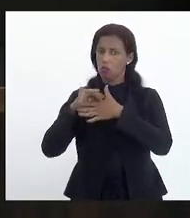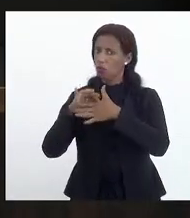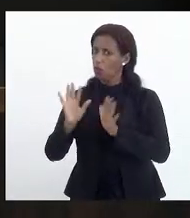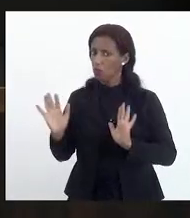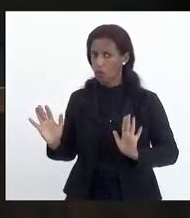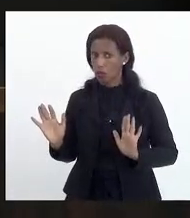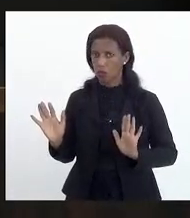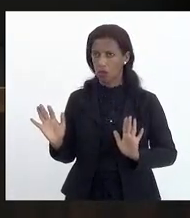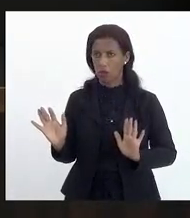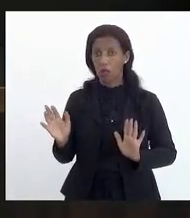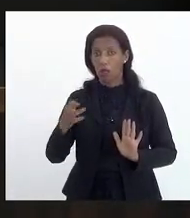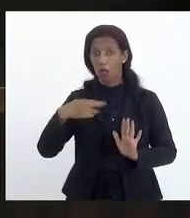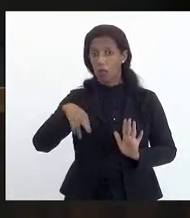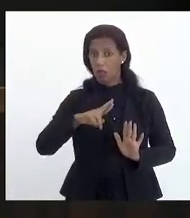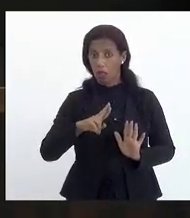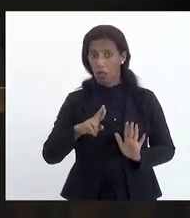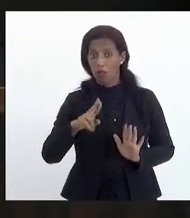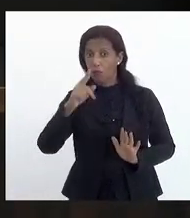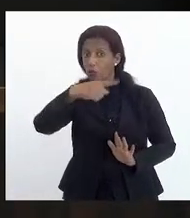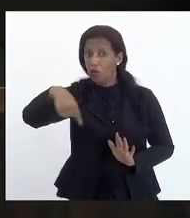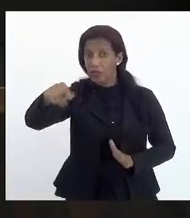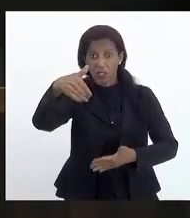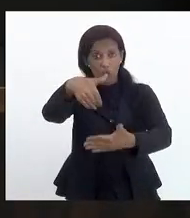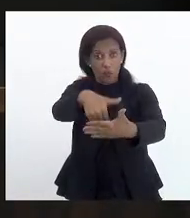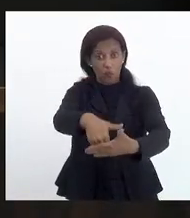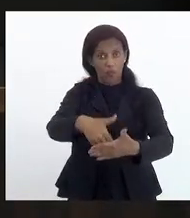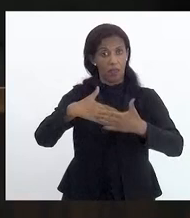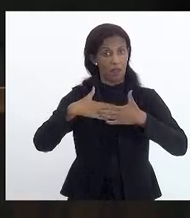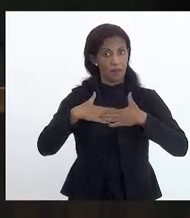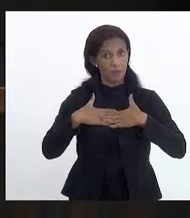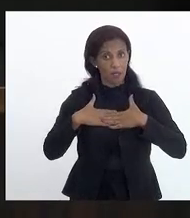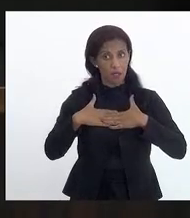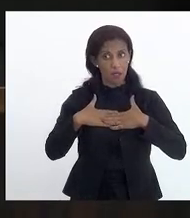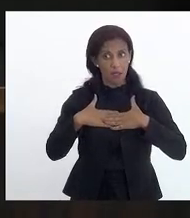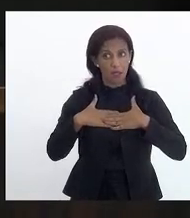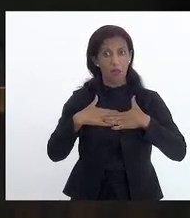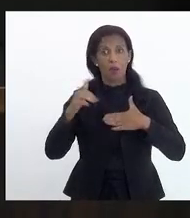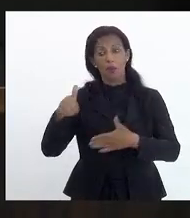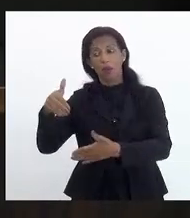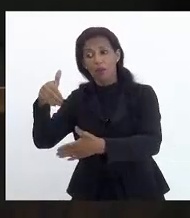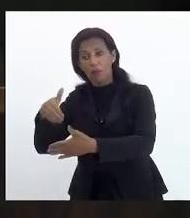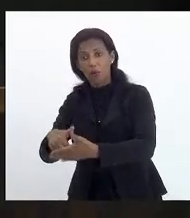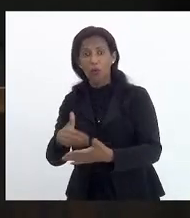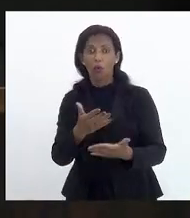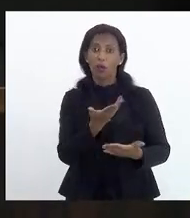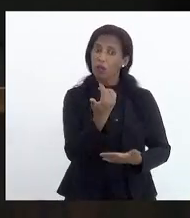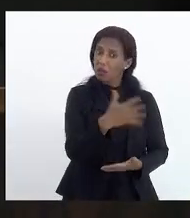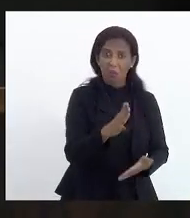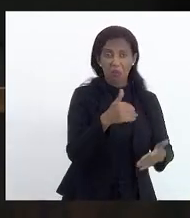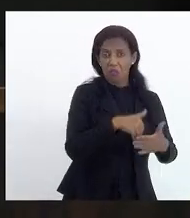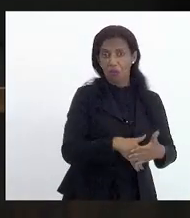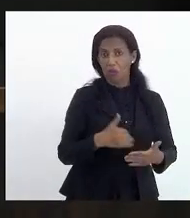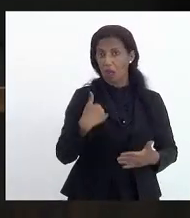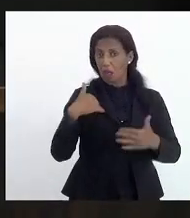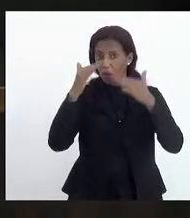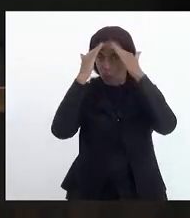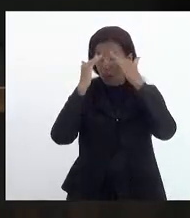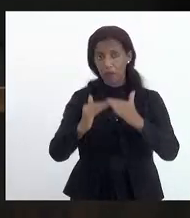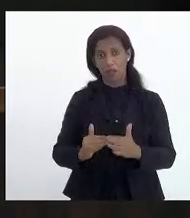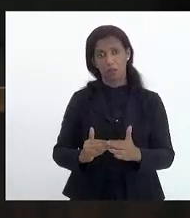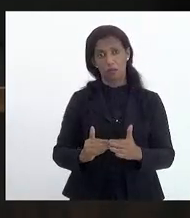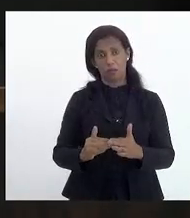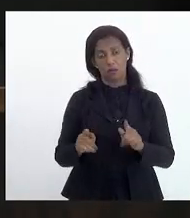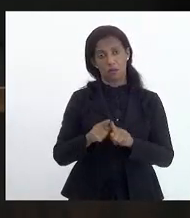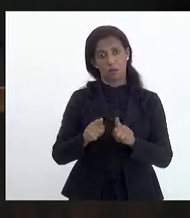Eu sou o representante de vocês, eleito por vocês, por quem votou e quem não votou. E aqui eu cumpro ordens dos